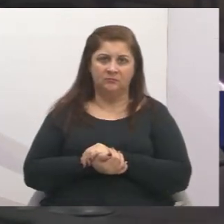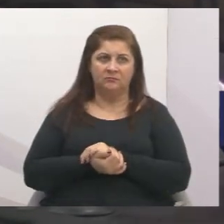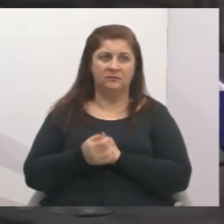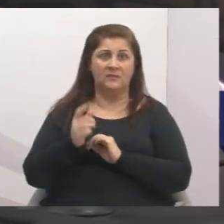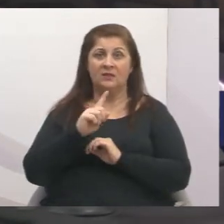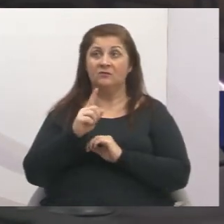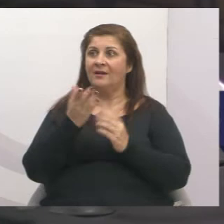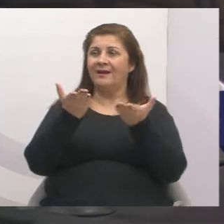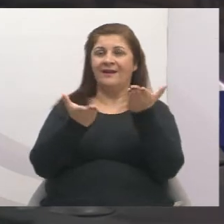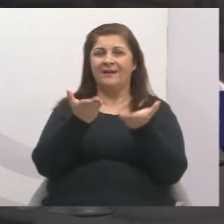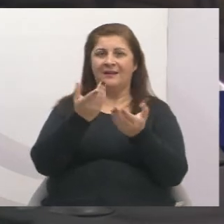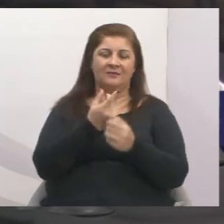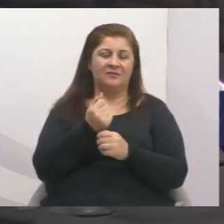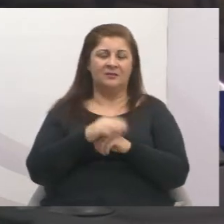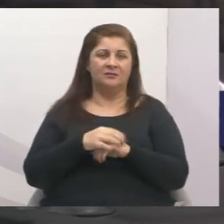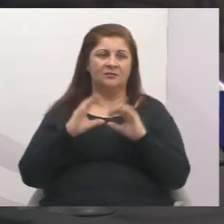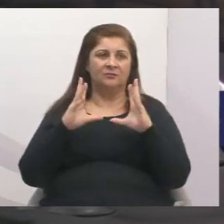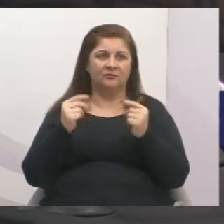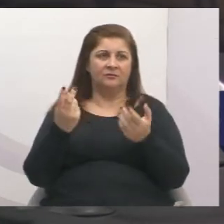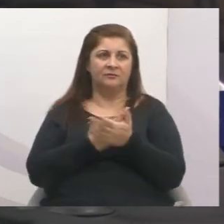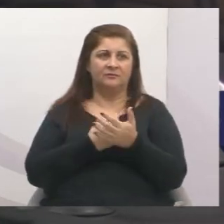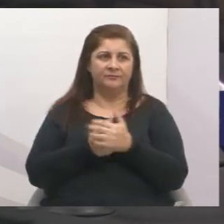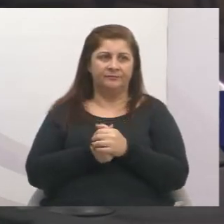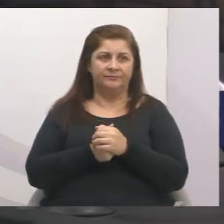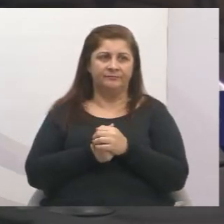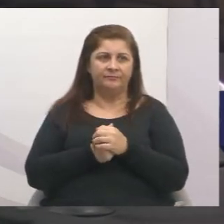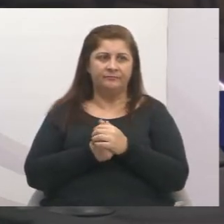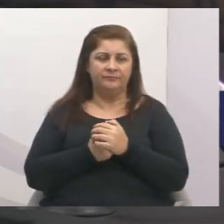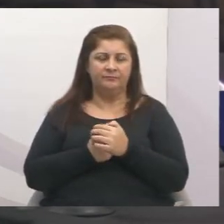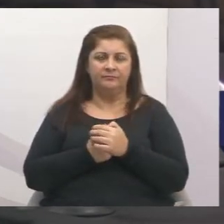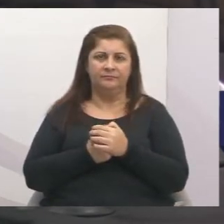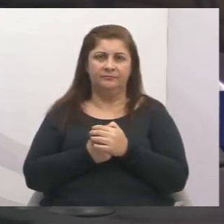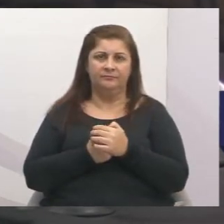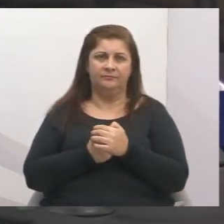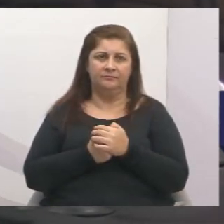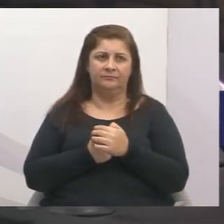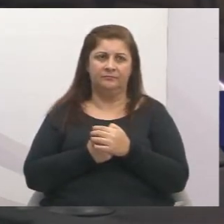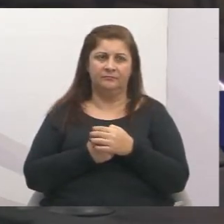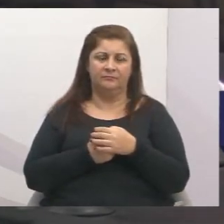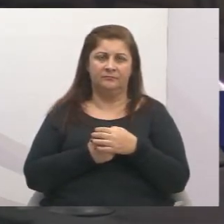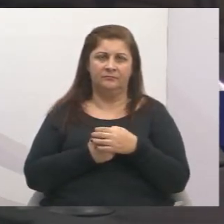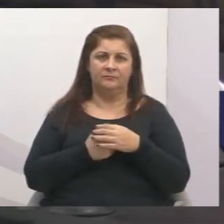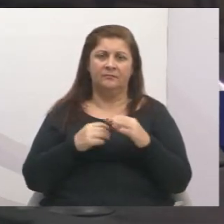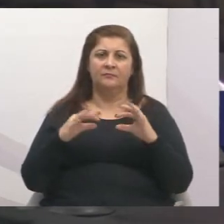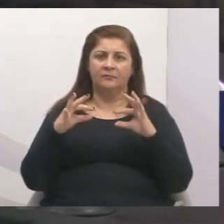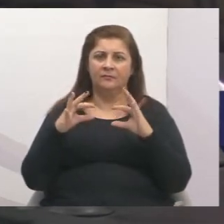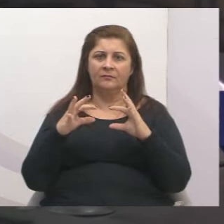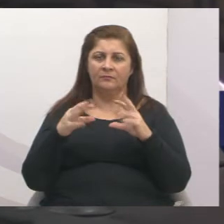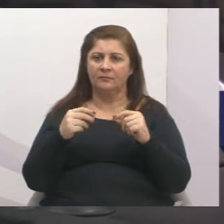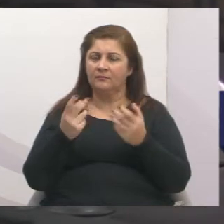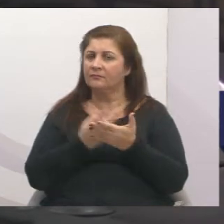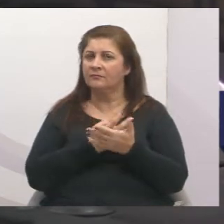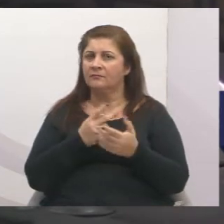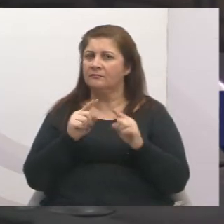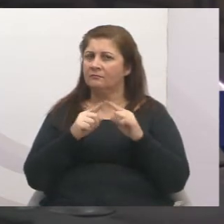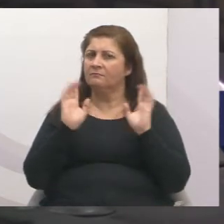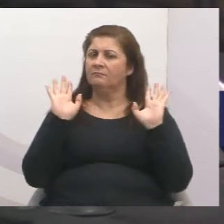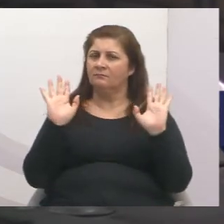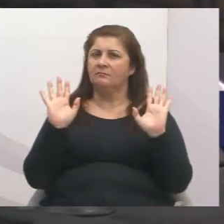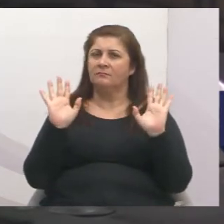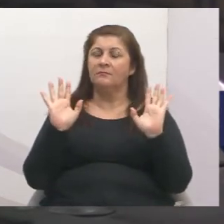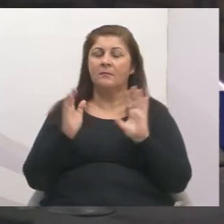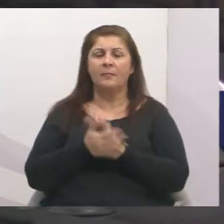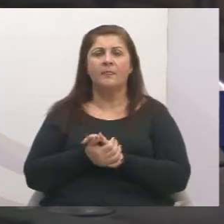com o equilíbrio da despesa pública, todo mundo é. Só para terminar, senhor presidente, todo mundo é. Mas espera aí,